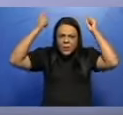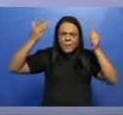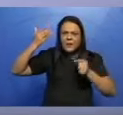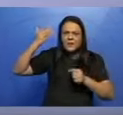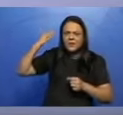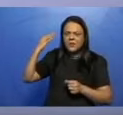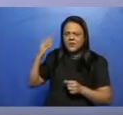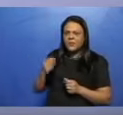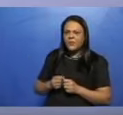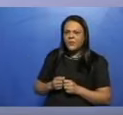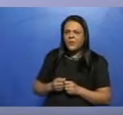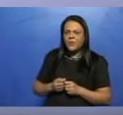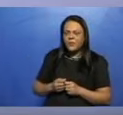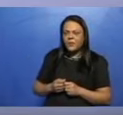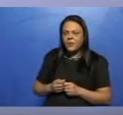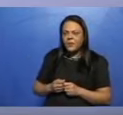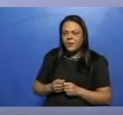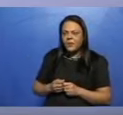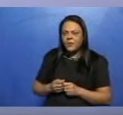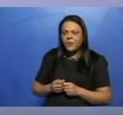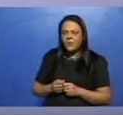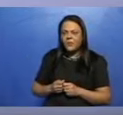na segunda linha.